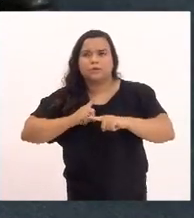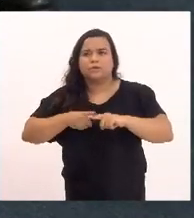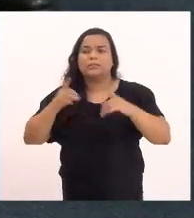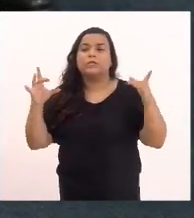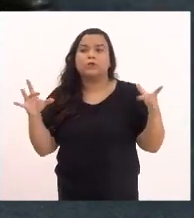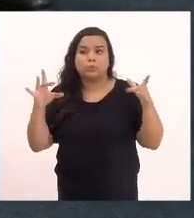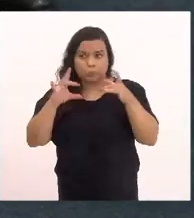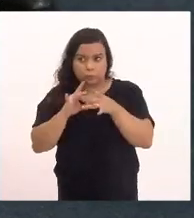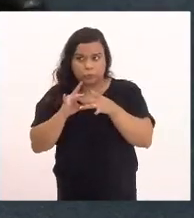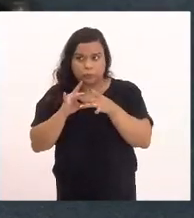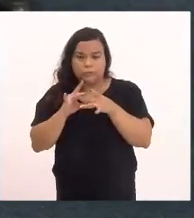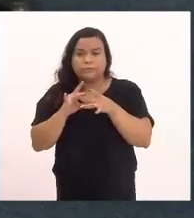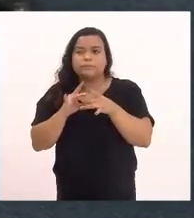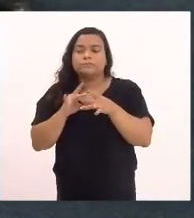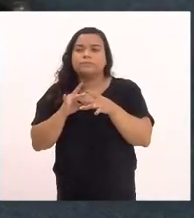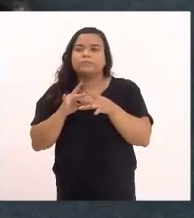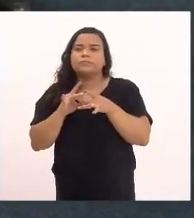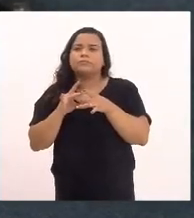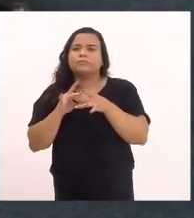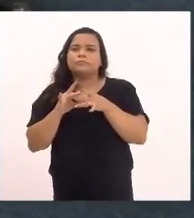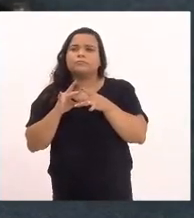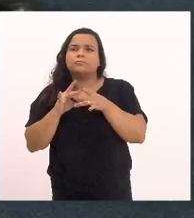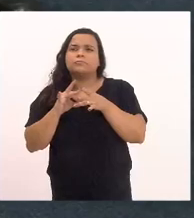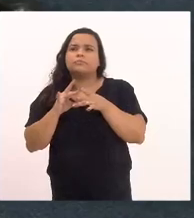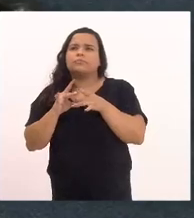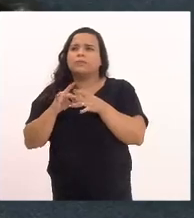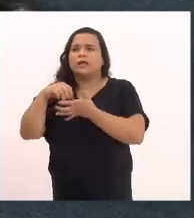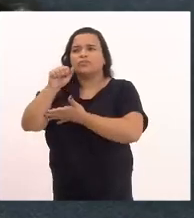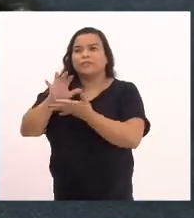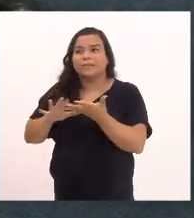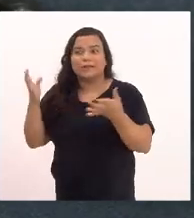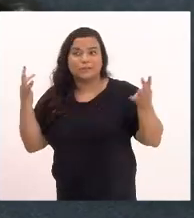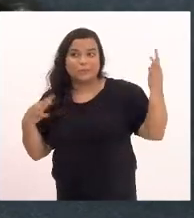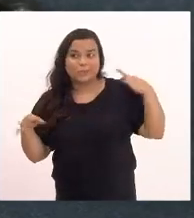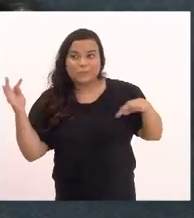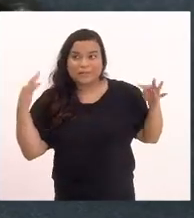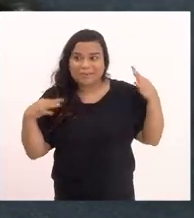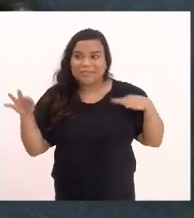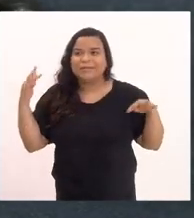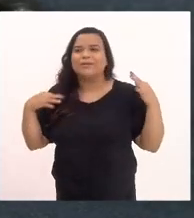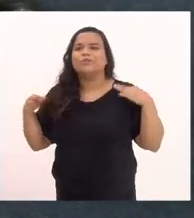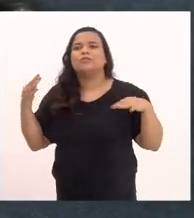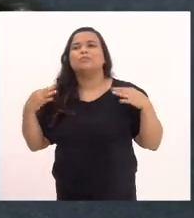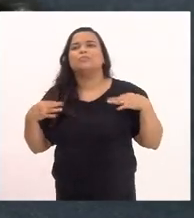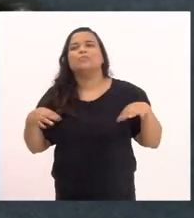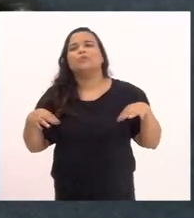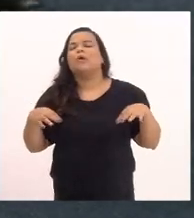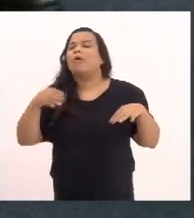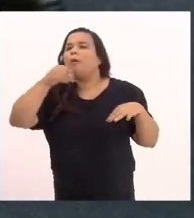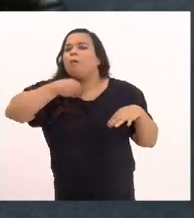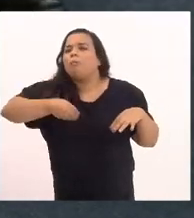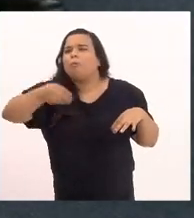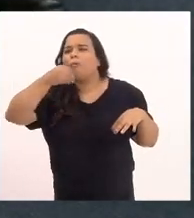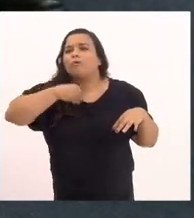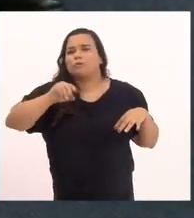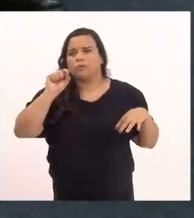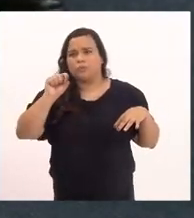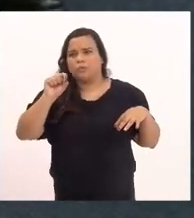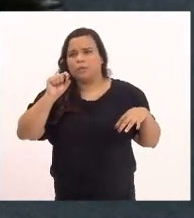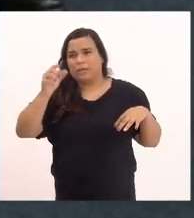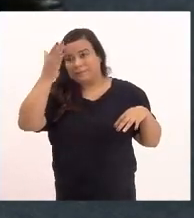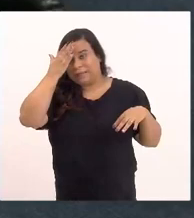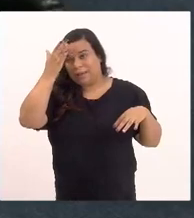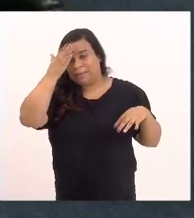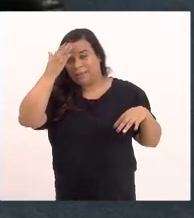incluir na atividade turística exatamente a oportunidade do